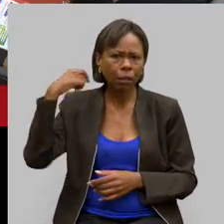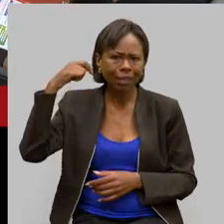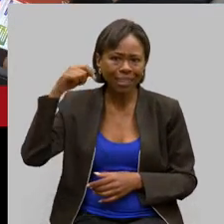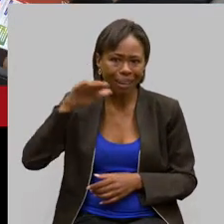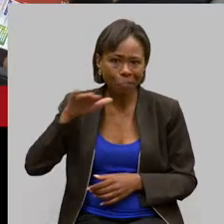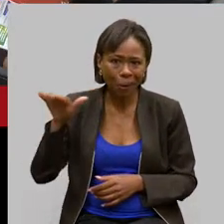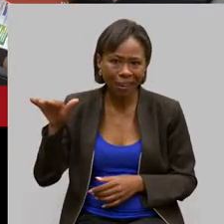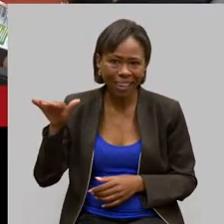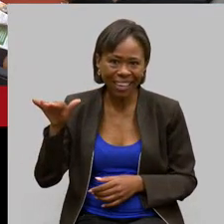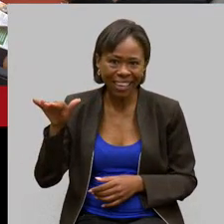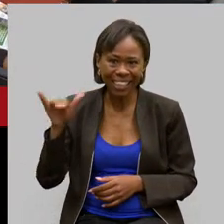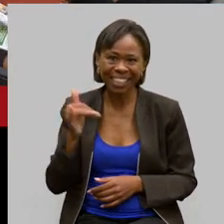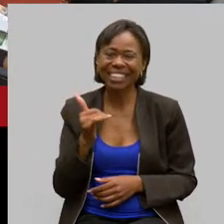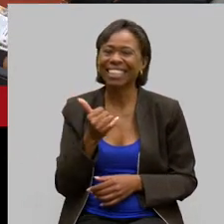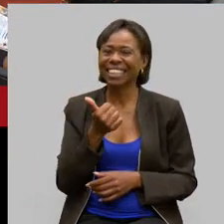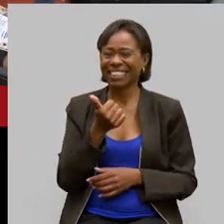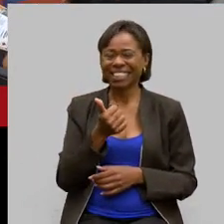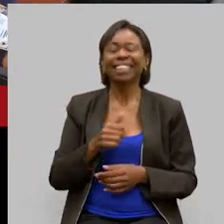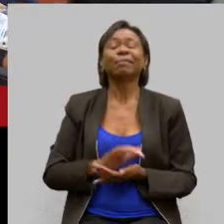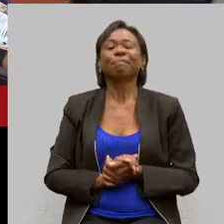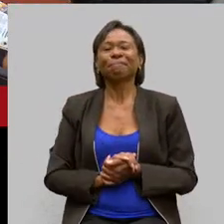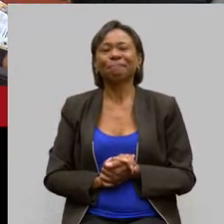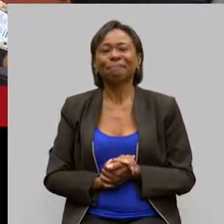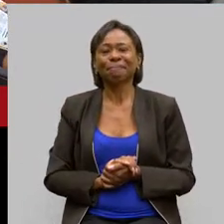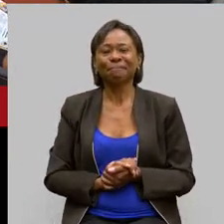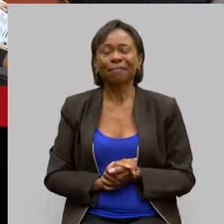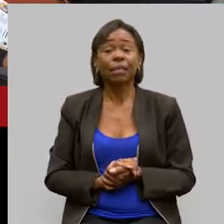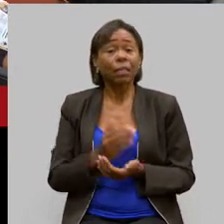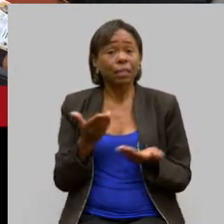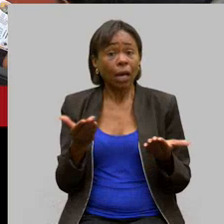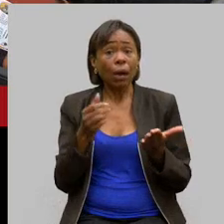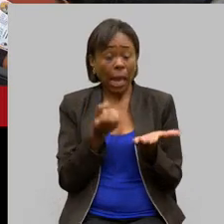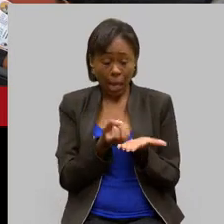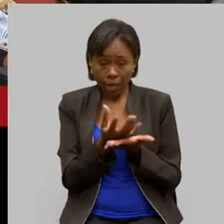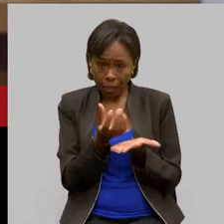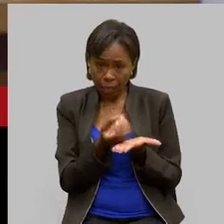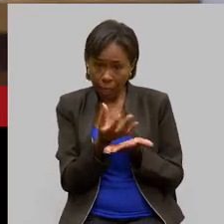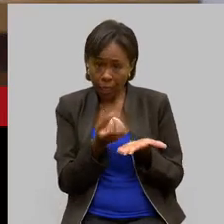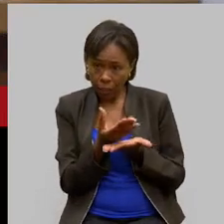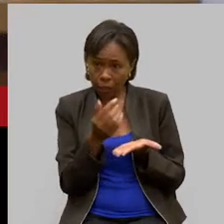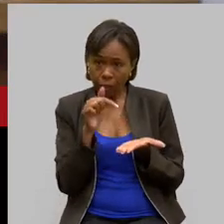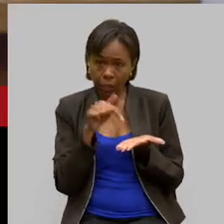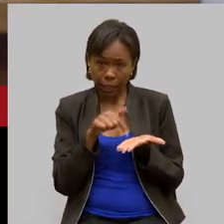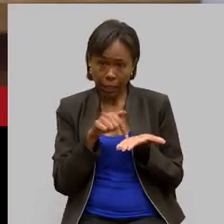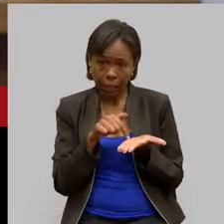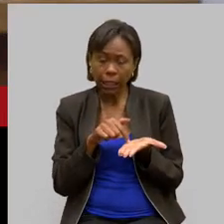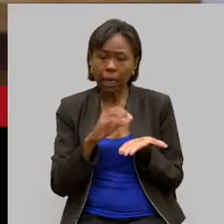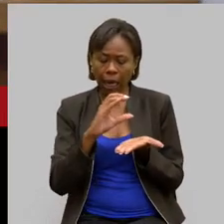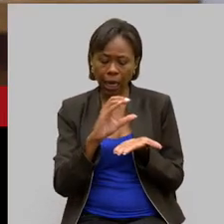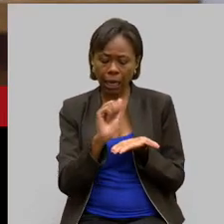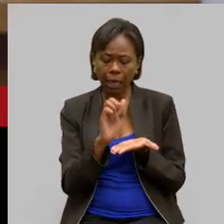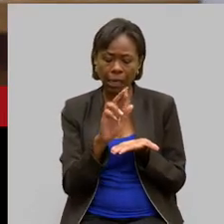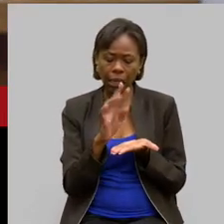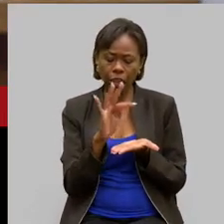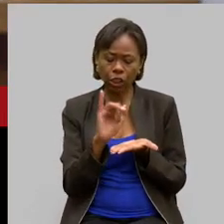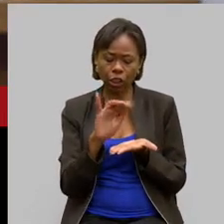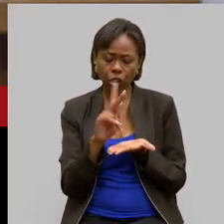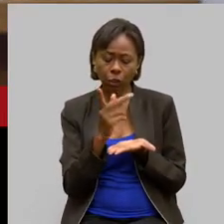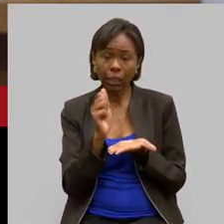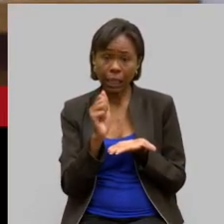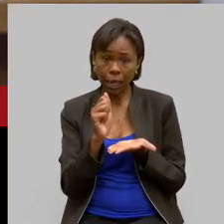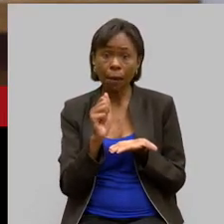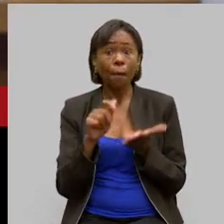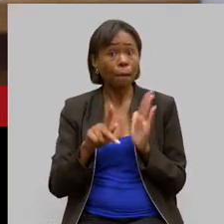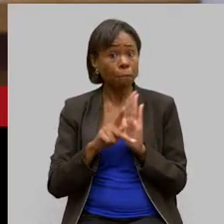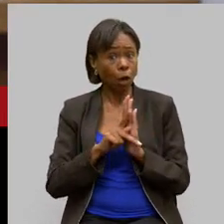tá que nós temos aí nas escolas Então essa cartilha foi muito importante foi uma cartilha da da casa civil